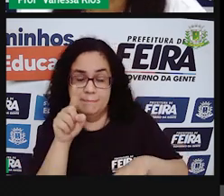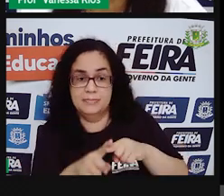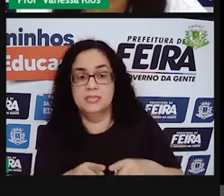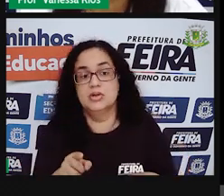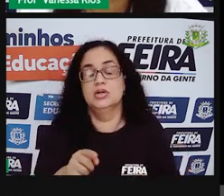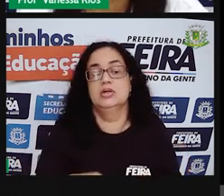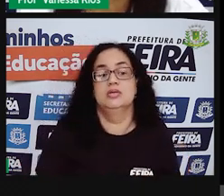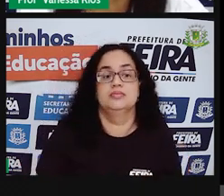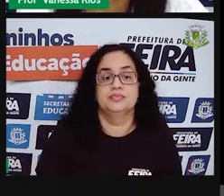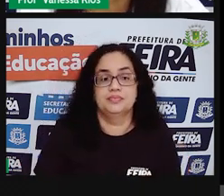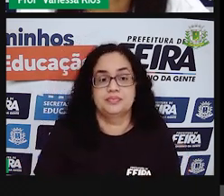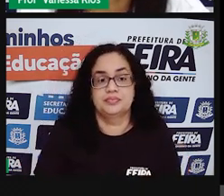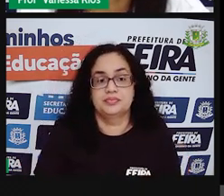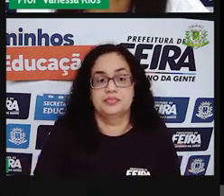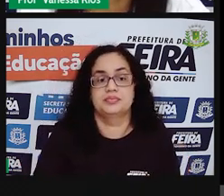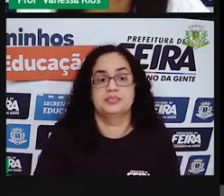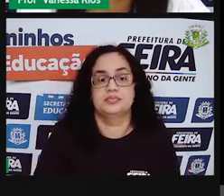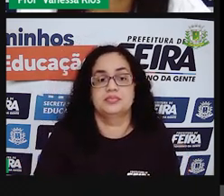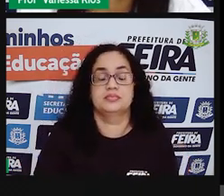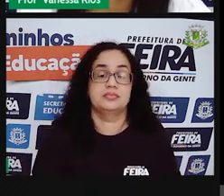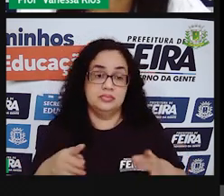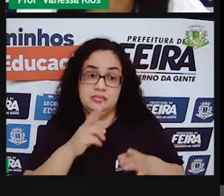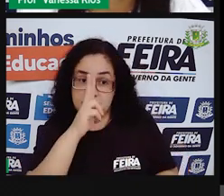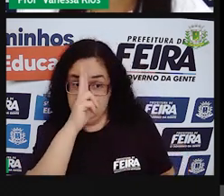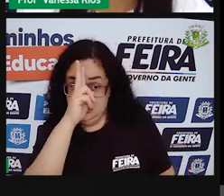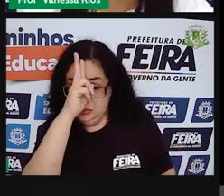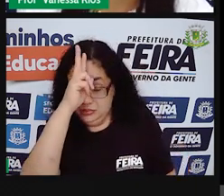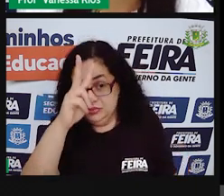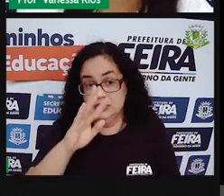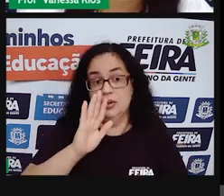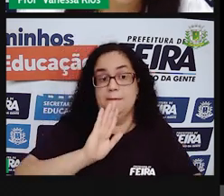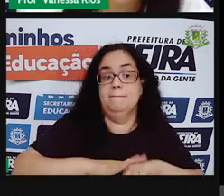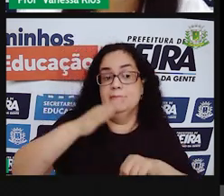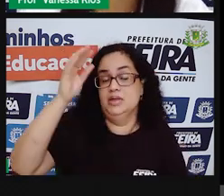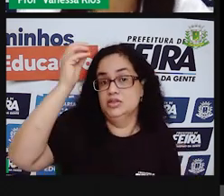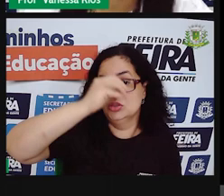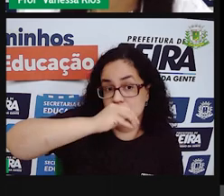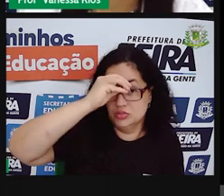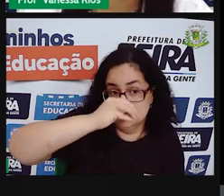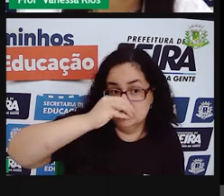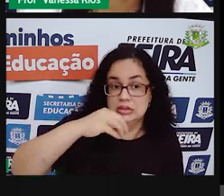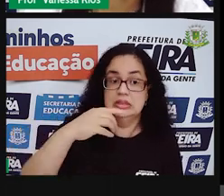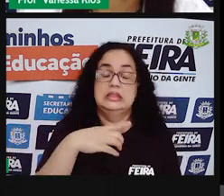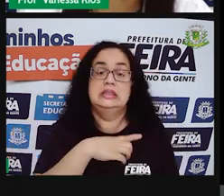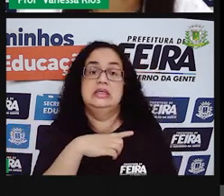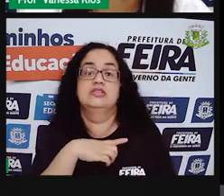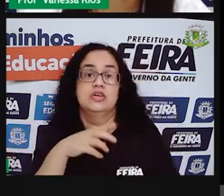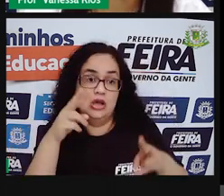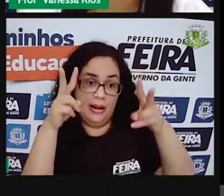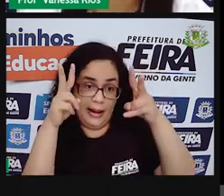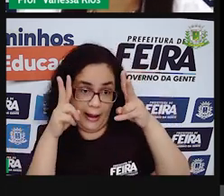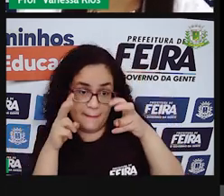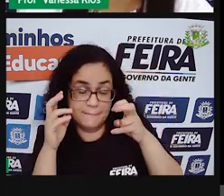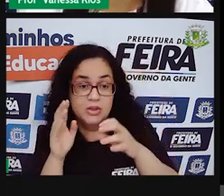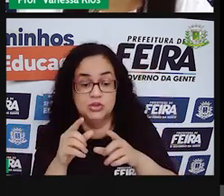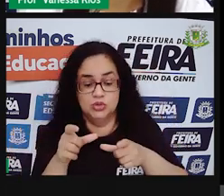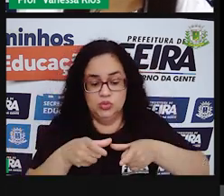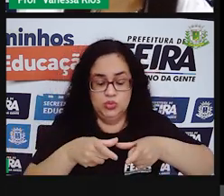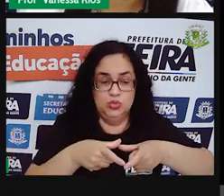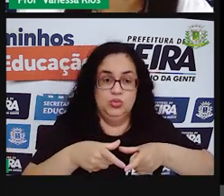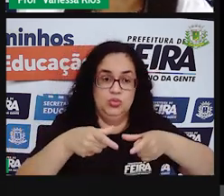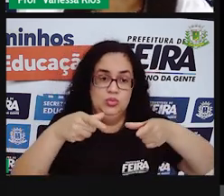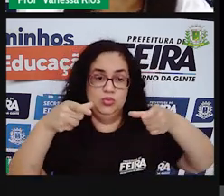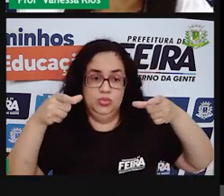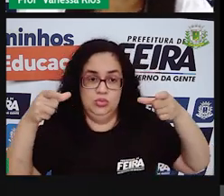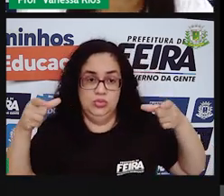do menos resistente para o mais resistente, a gente observa aí uma ordem crescente